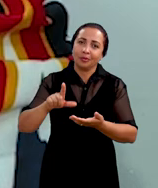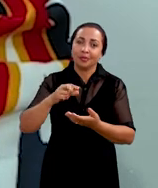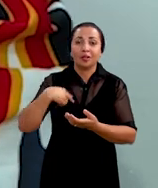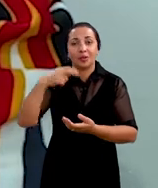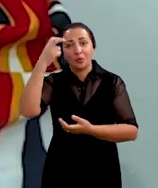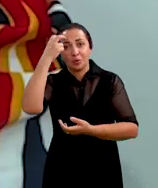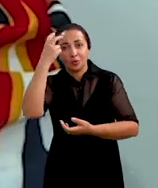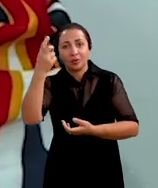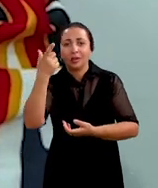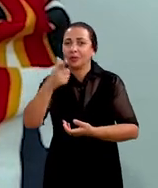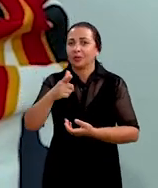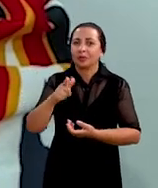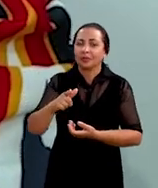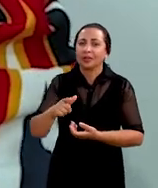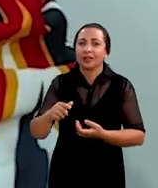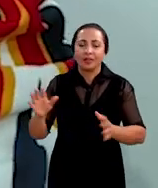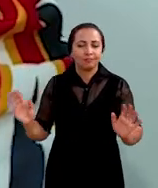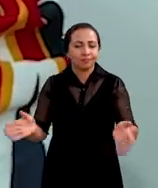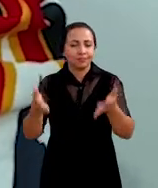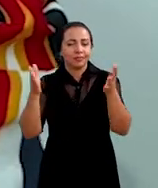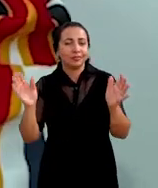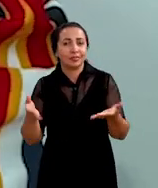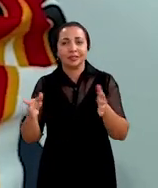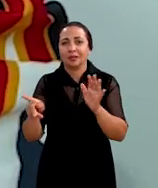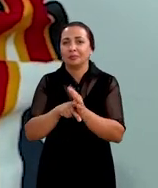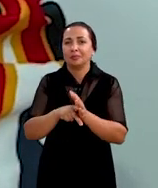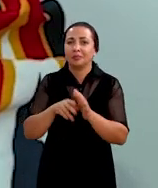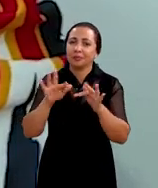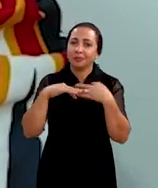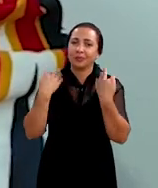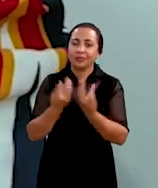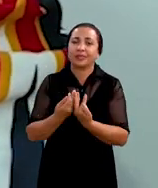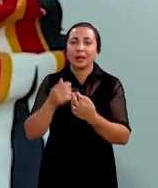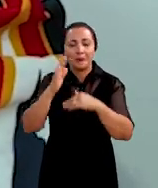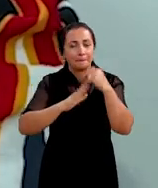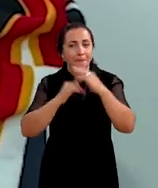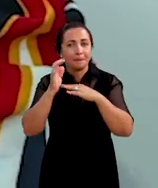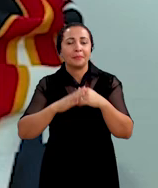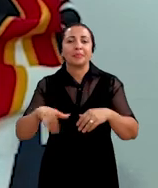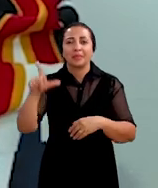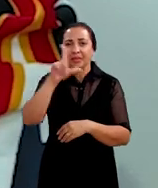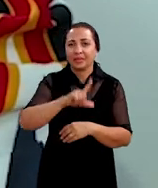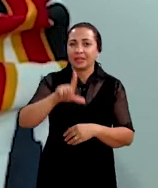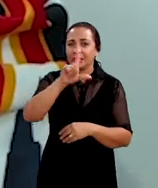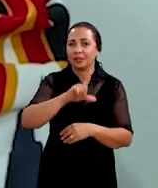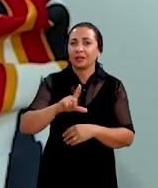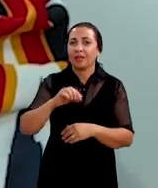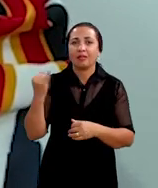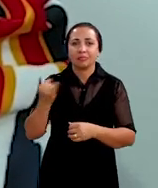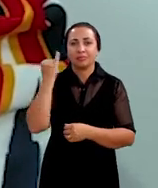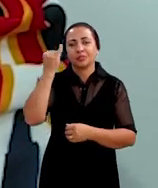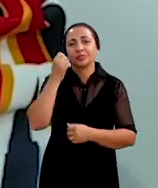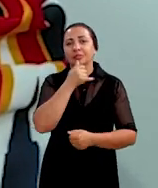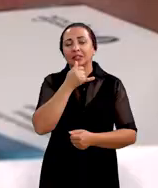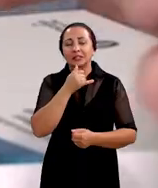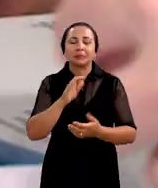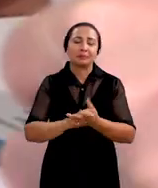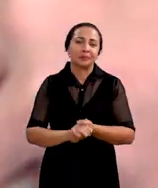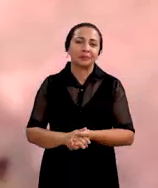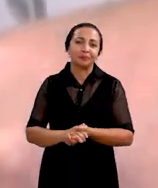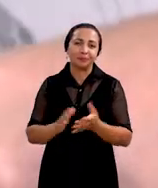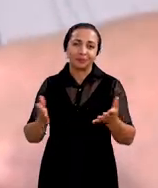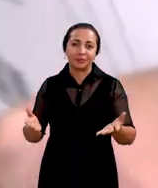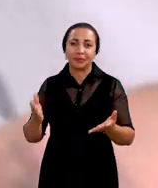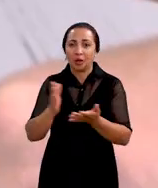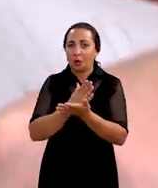que tem uma questão cultural, que não há um incentivo da própria família a essa prática de leitura que é tão importante. Eu vou dar